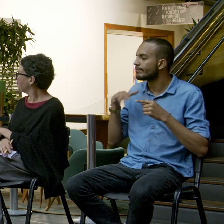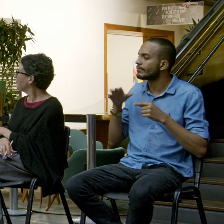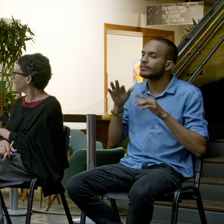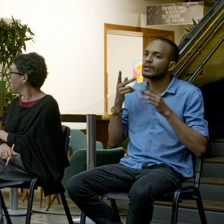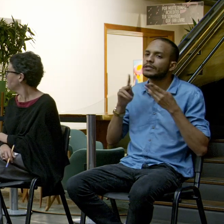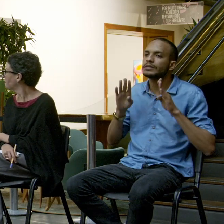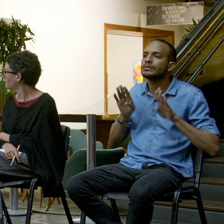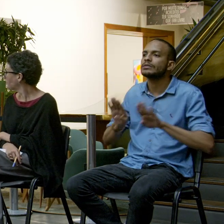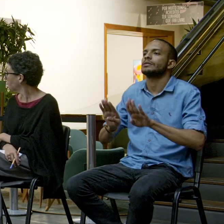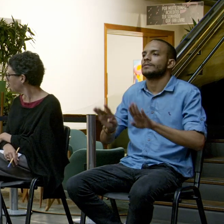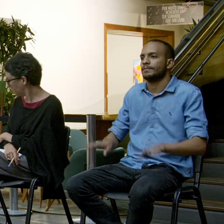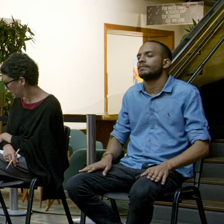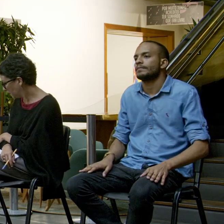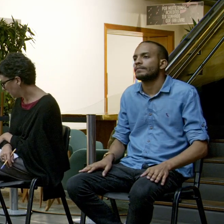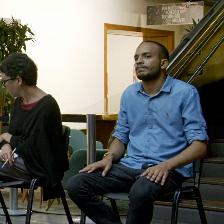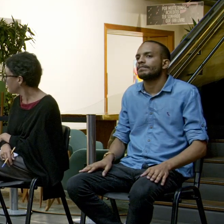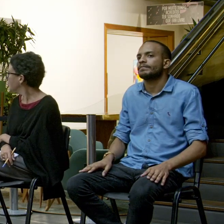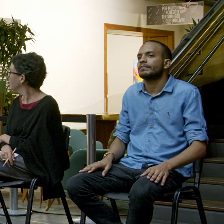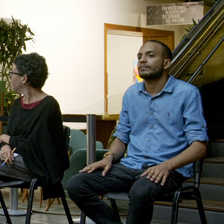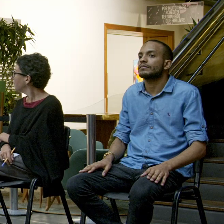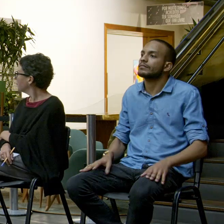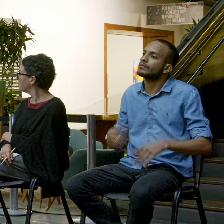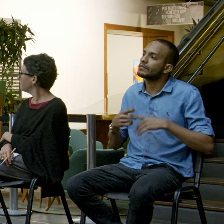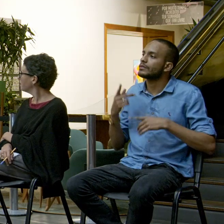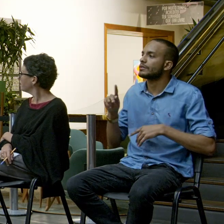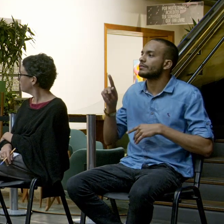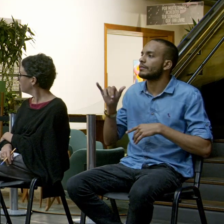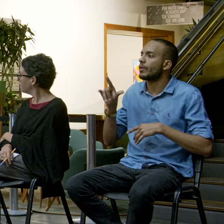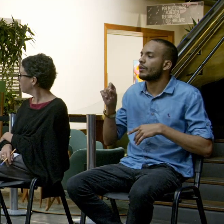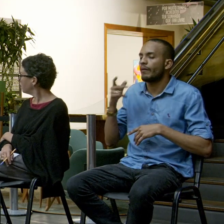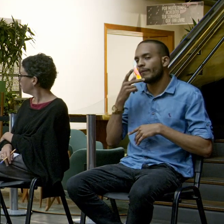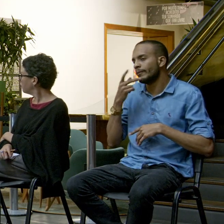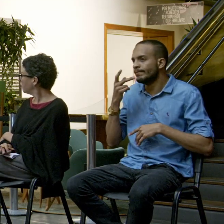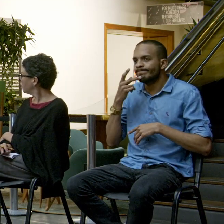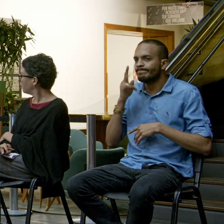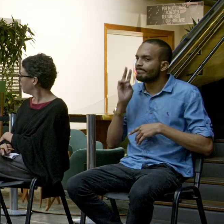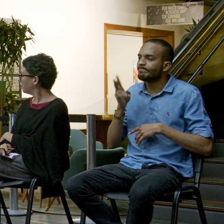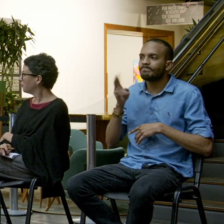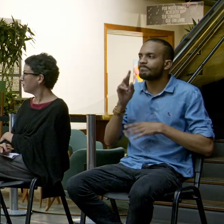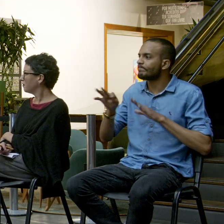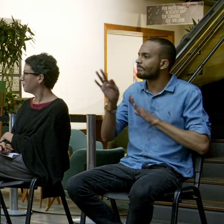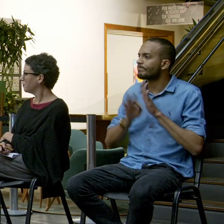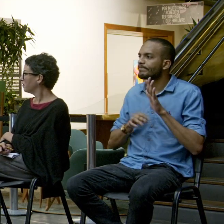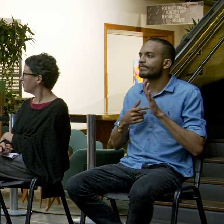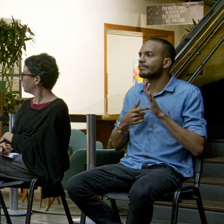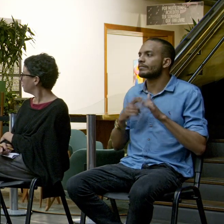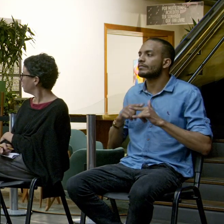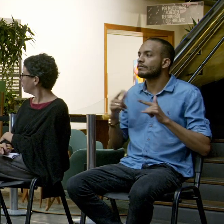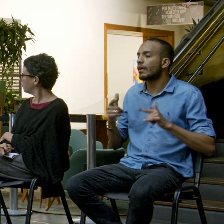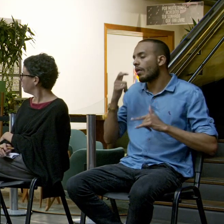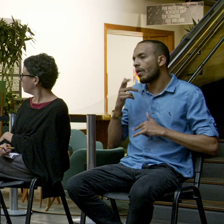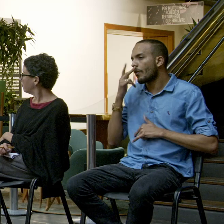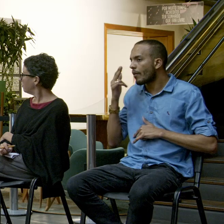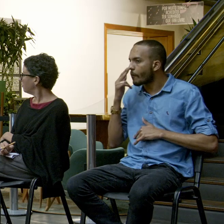exposição, assim, muito. Porque, bom, Paulo fala bastante sobre ele nos textos, né? Mas eu acho que